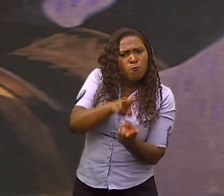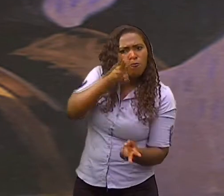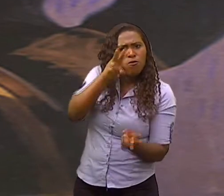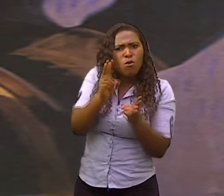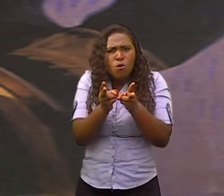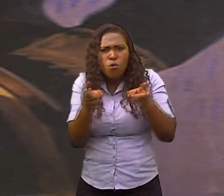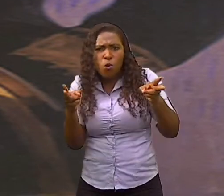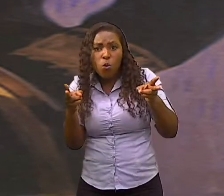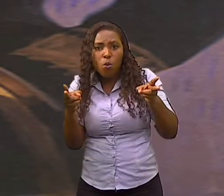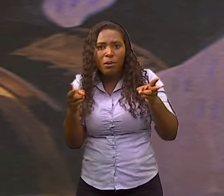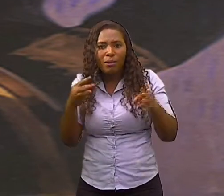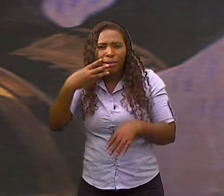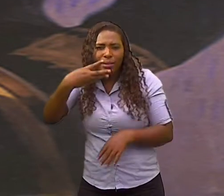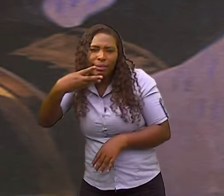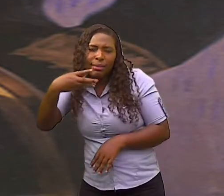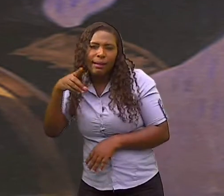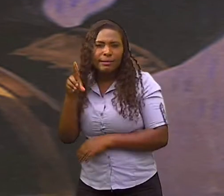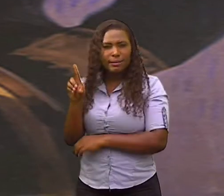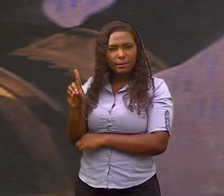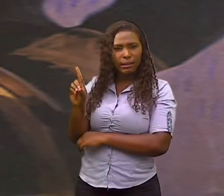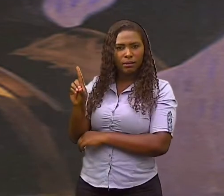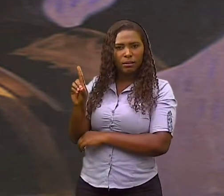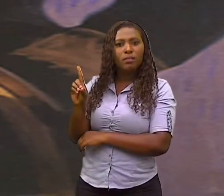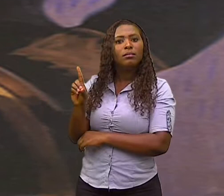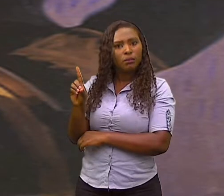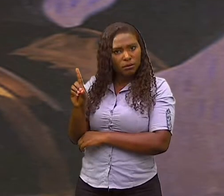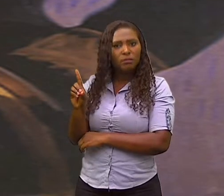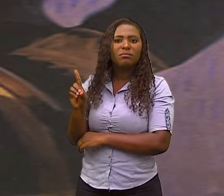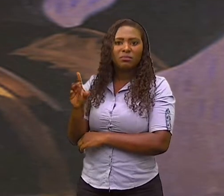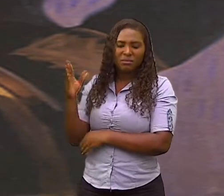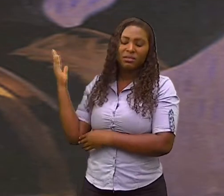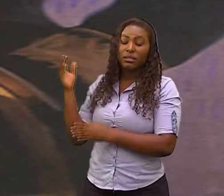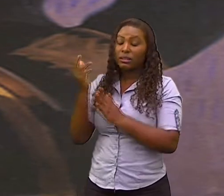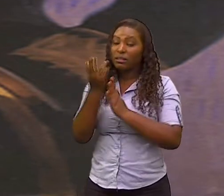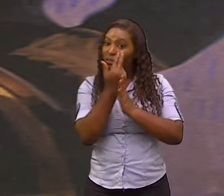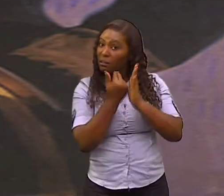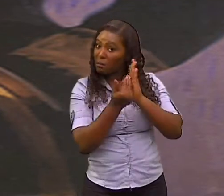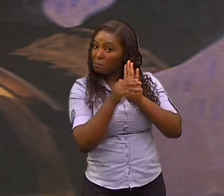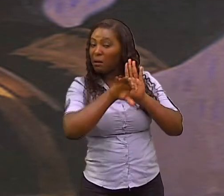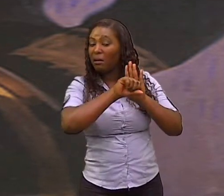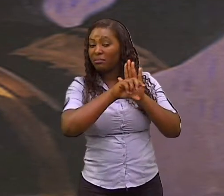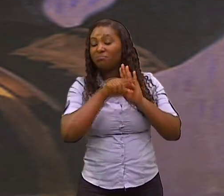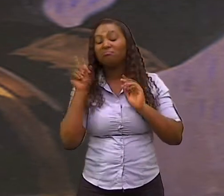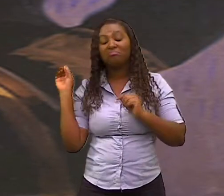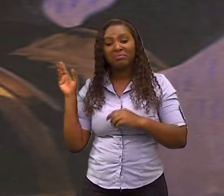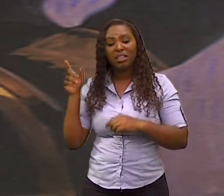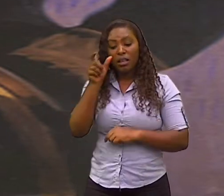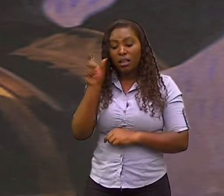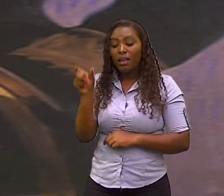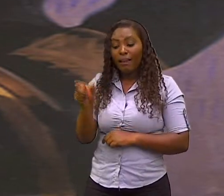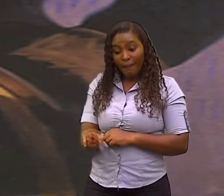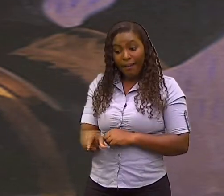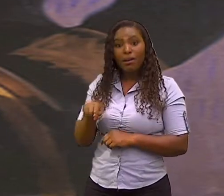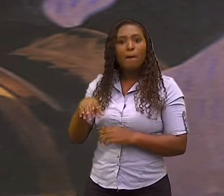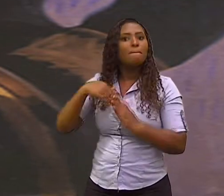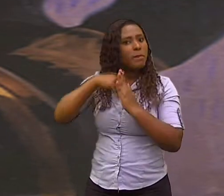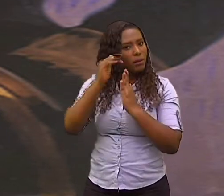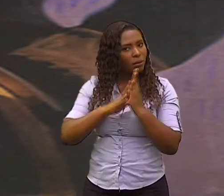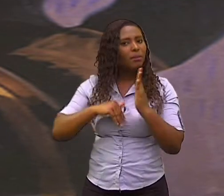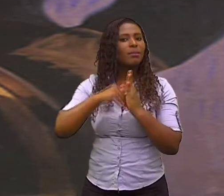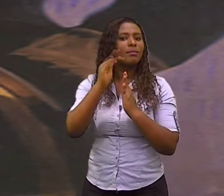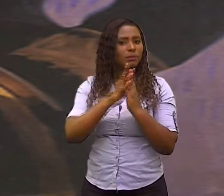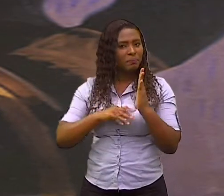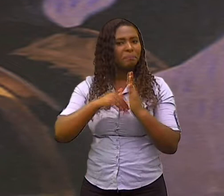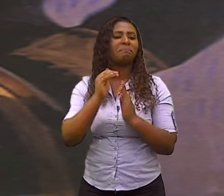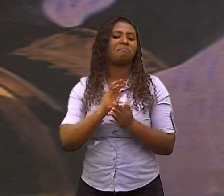seja, tridimensão, 3 dimensões. Altura, profundidade e espessura ou largura. Você vê o objeto